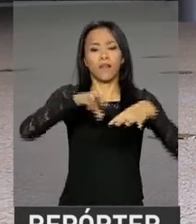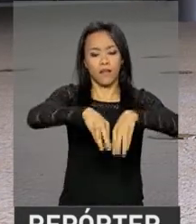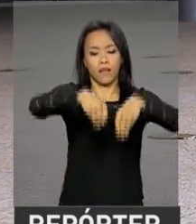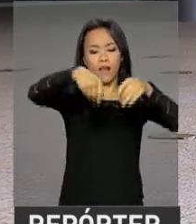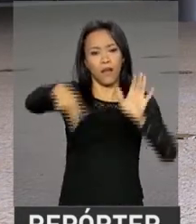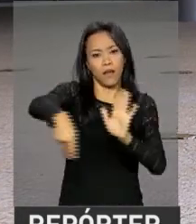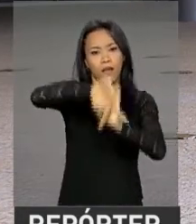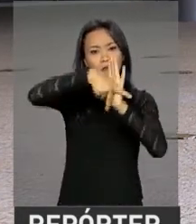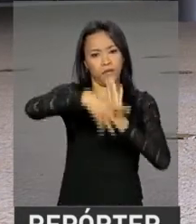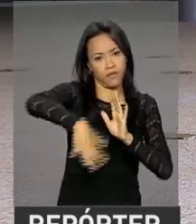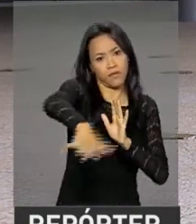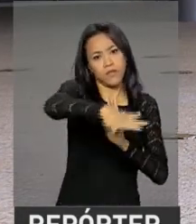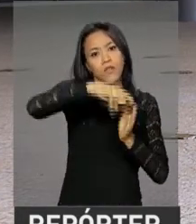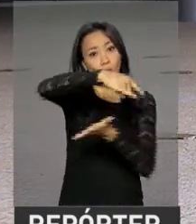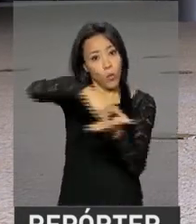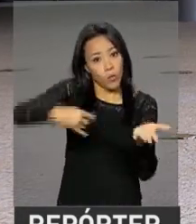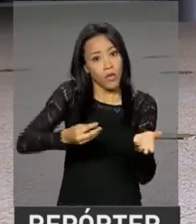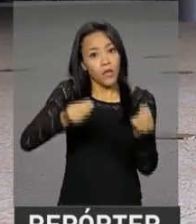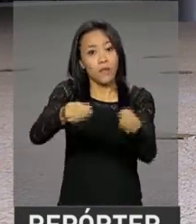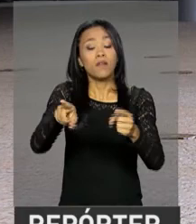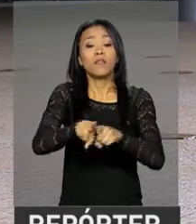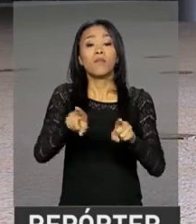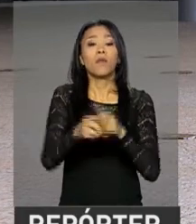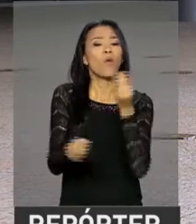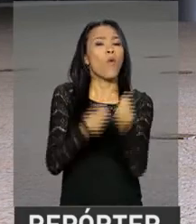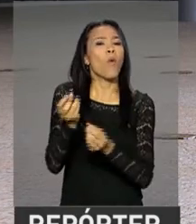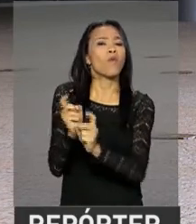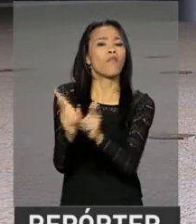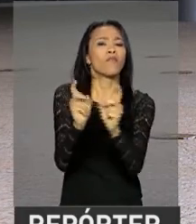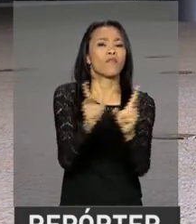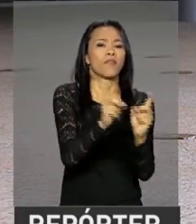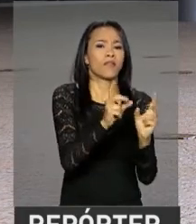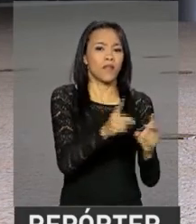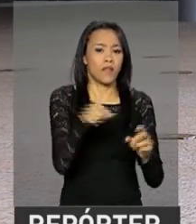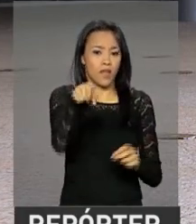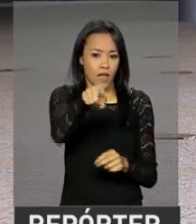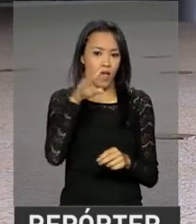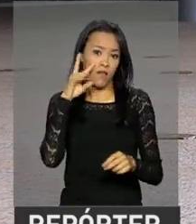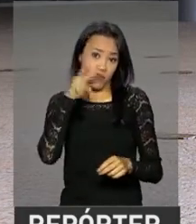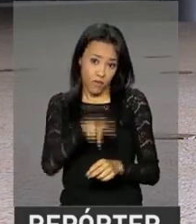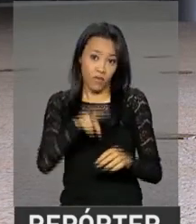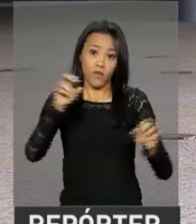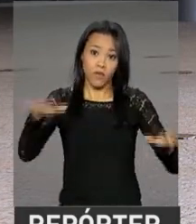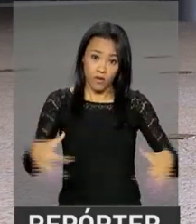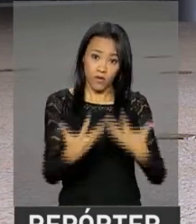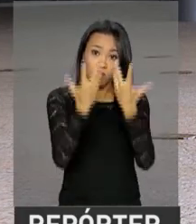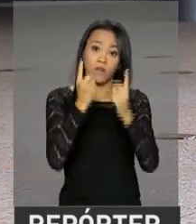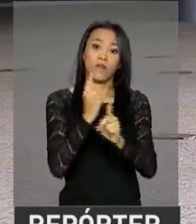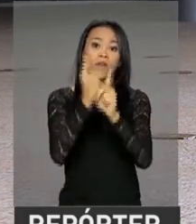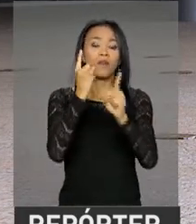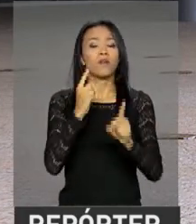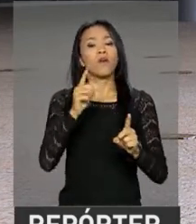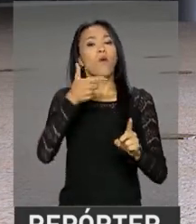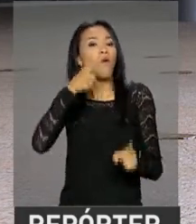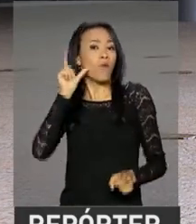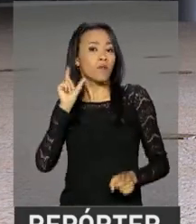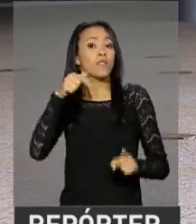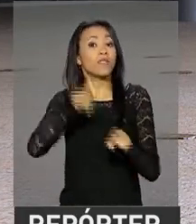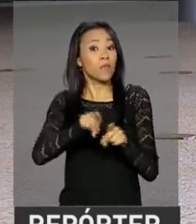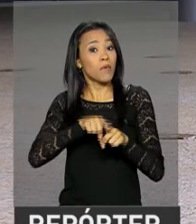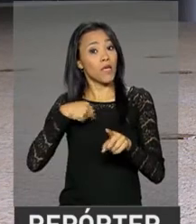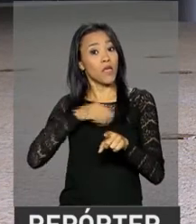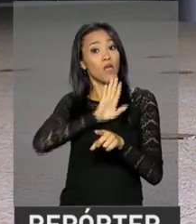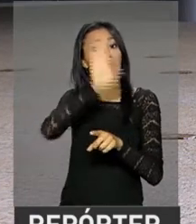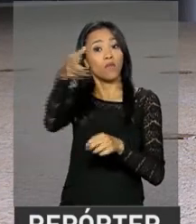medidas para facilitar a comercialização da produção eu acompanhei essa cerimônia de lançamento ontem e também foi a cidade de